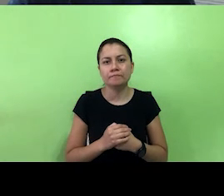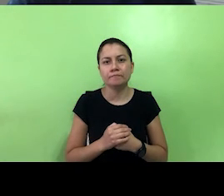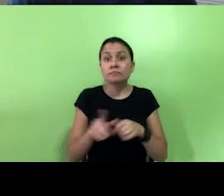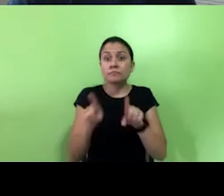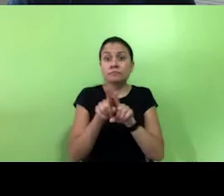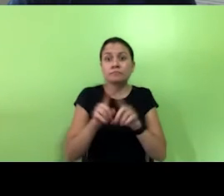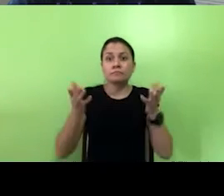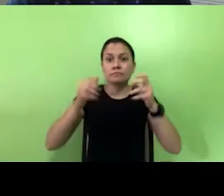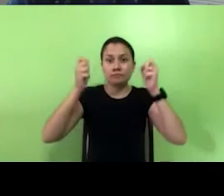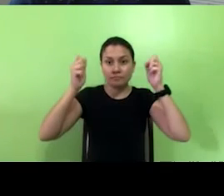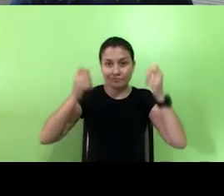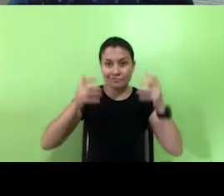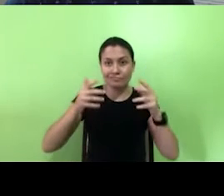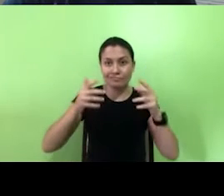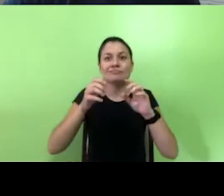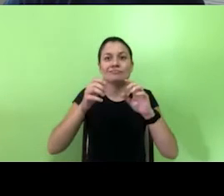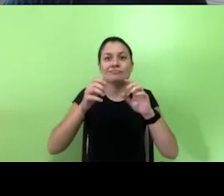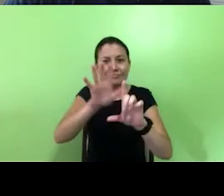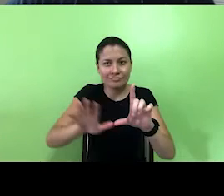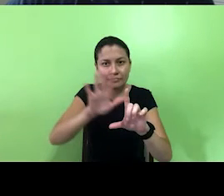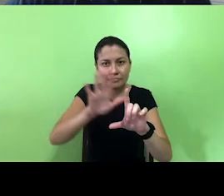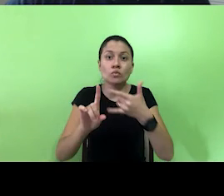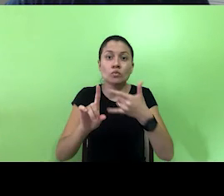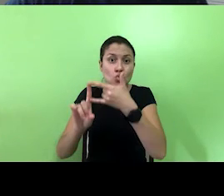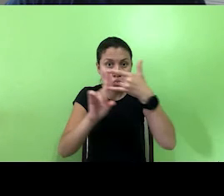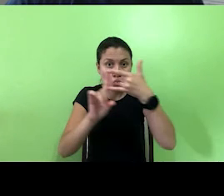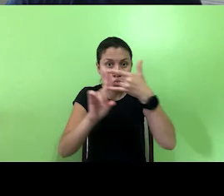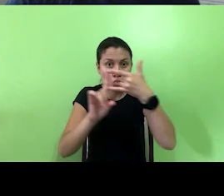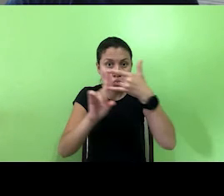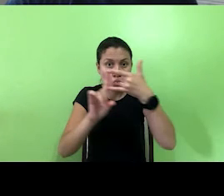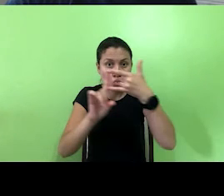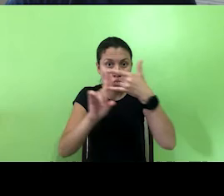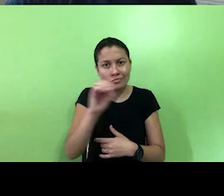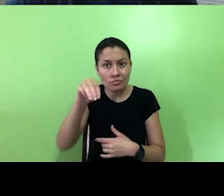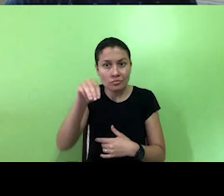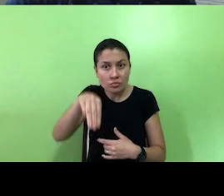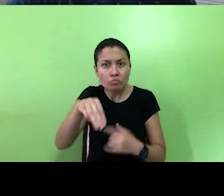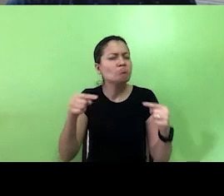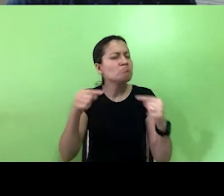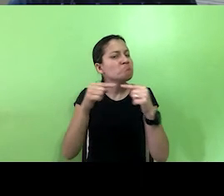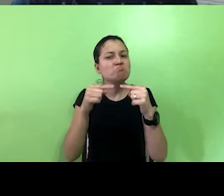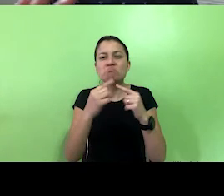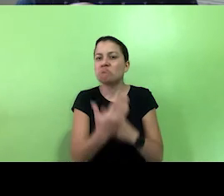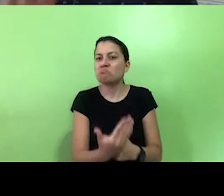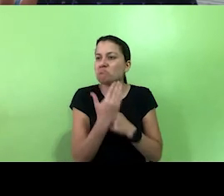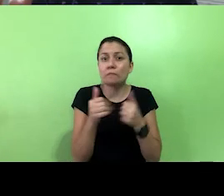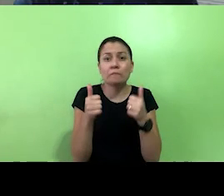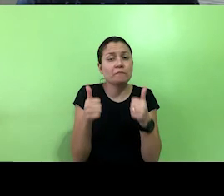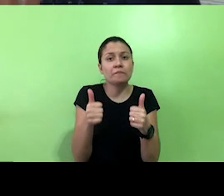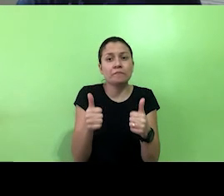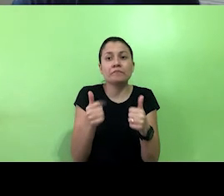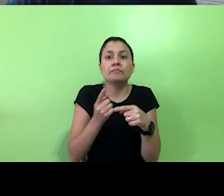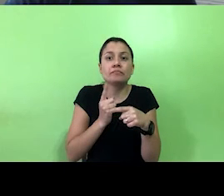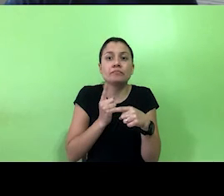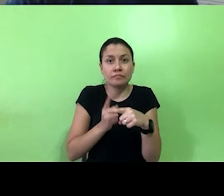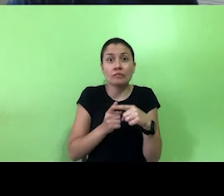Sobre a plataforma, o Zoom foi o que atendeu melhor as nossas necessidades, né? Porque ele era um